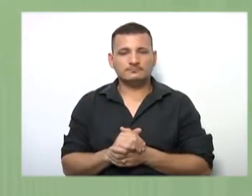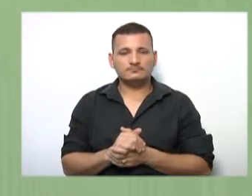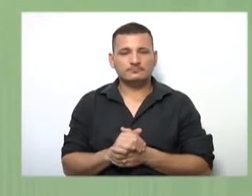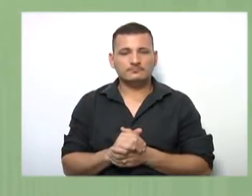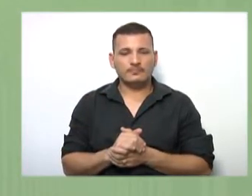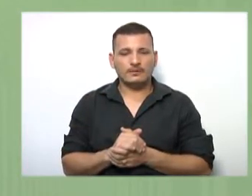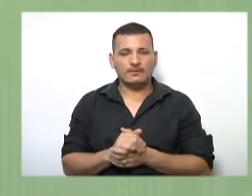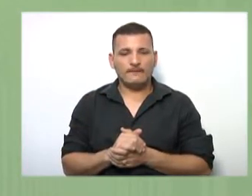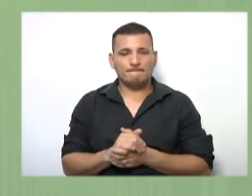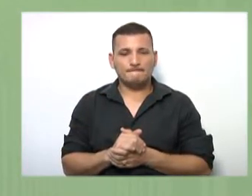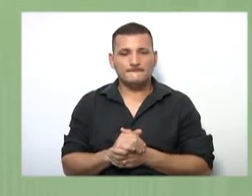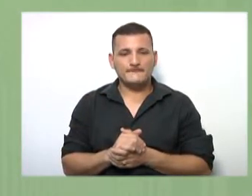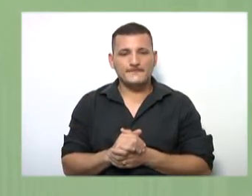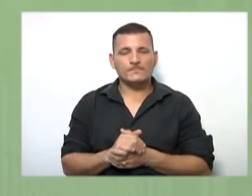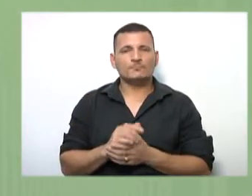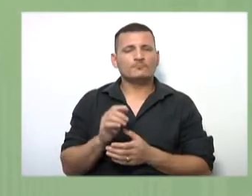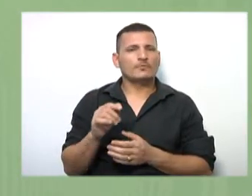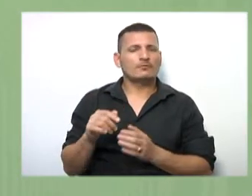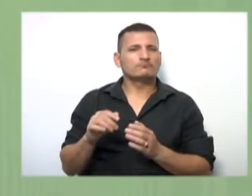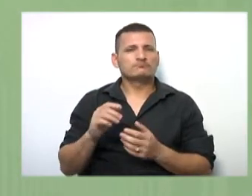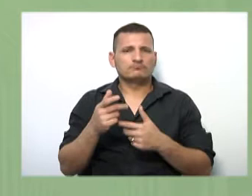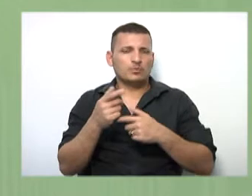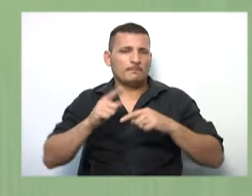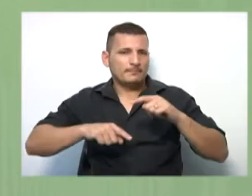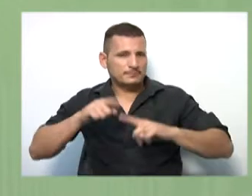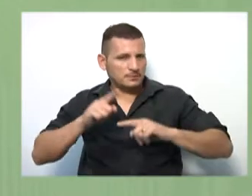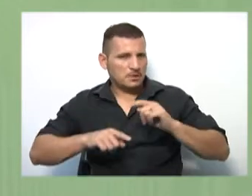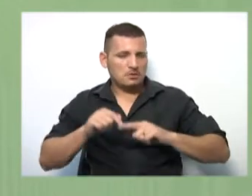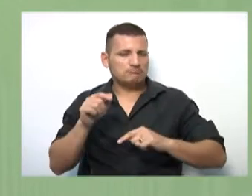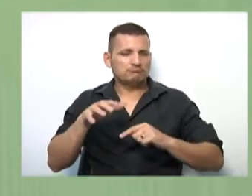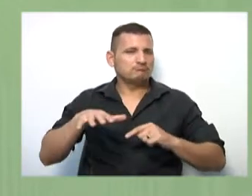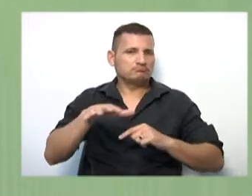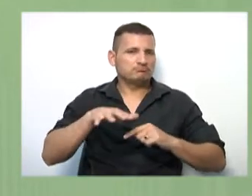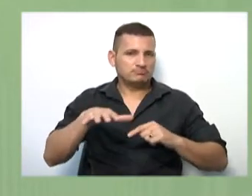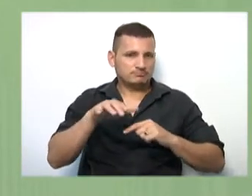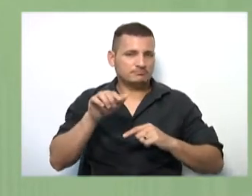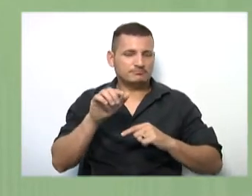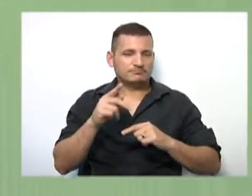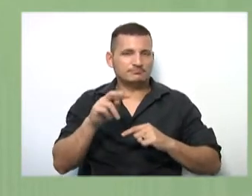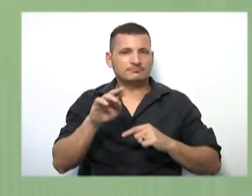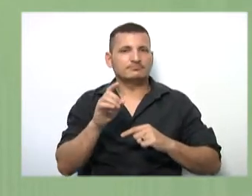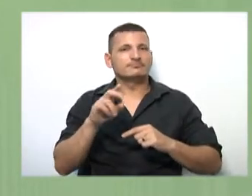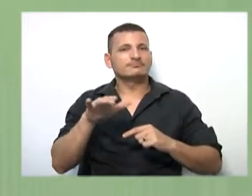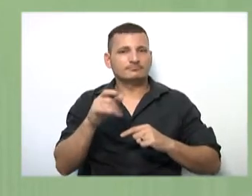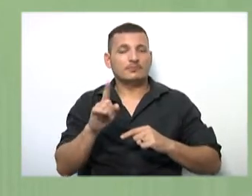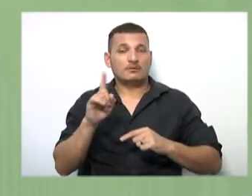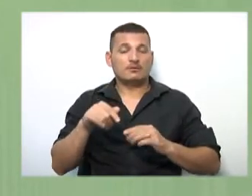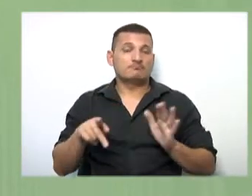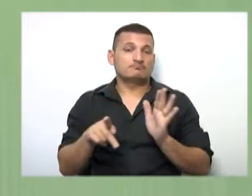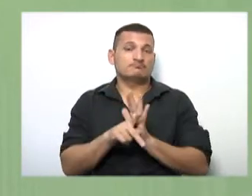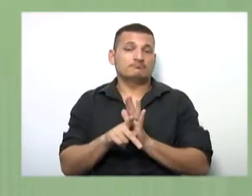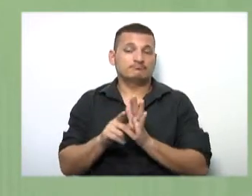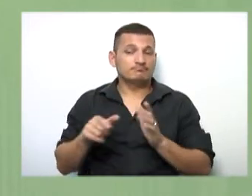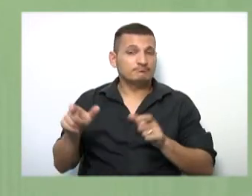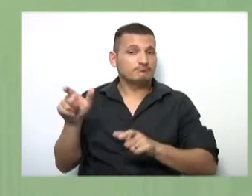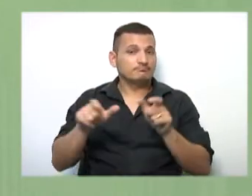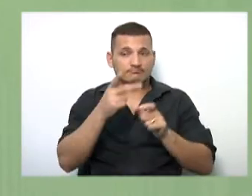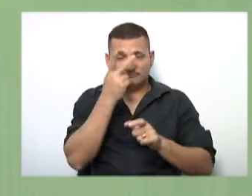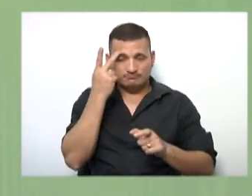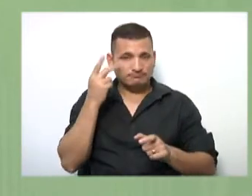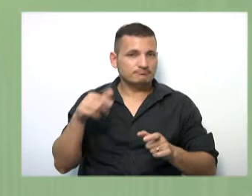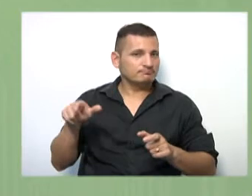ver a propriedade dos meios de trabalho nesse ramo de produção é dos trabalhadores. Não há chefe